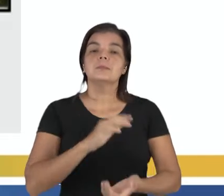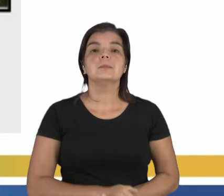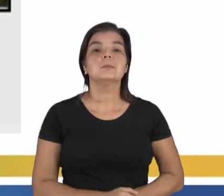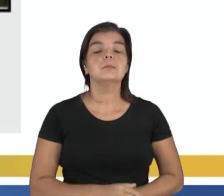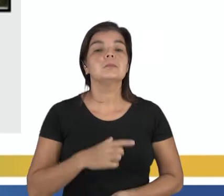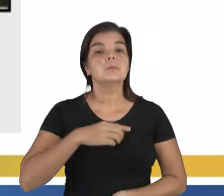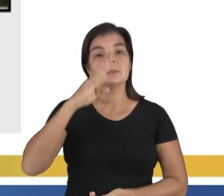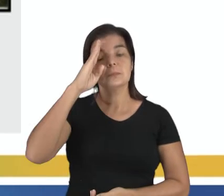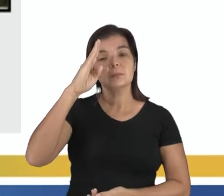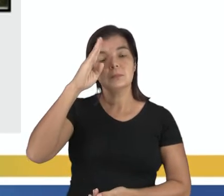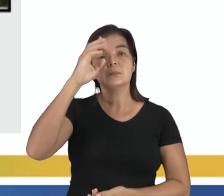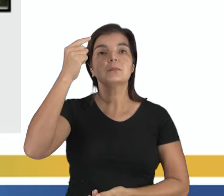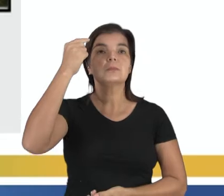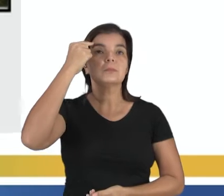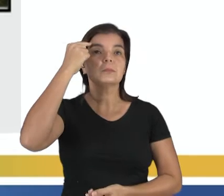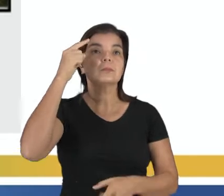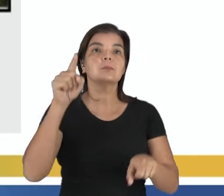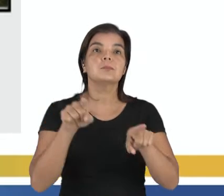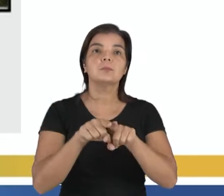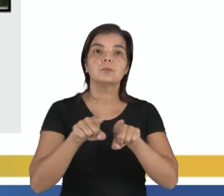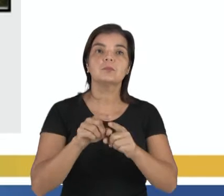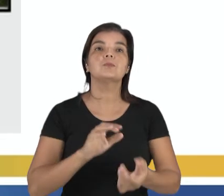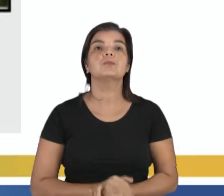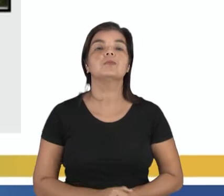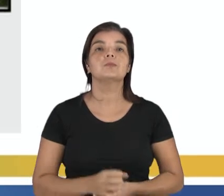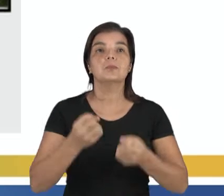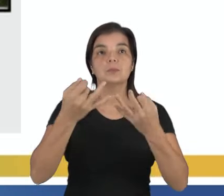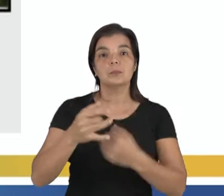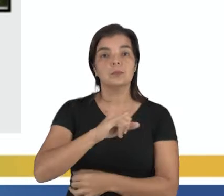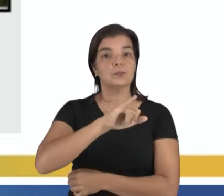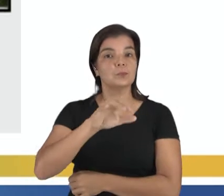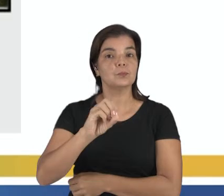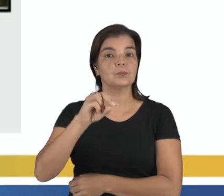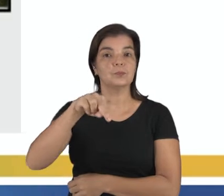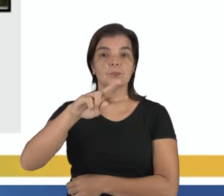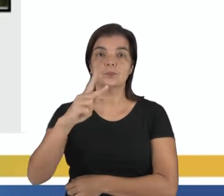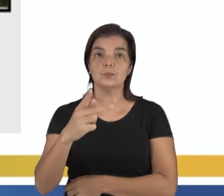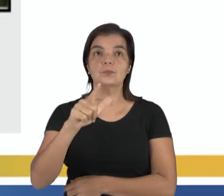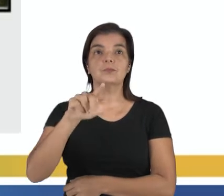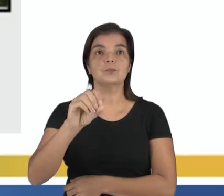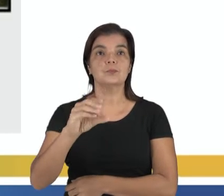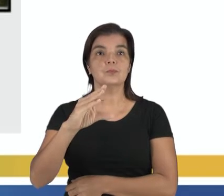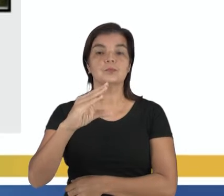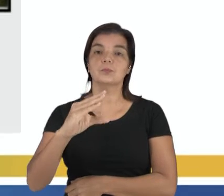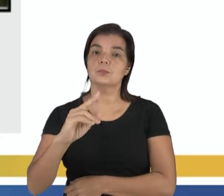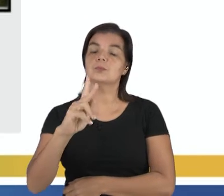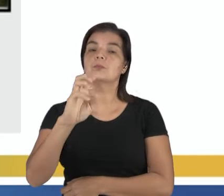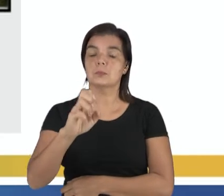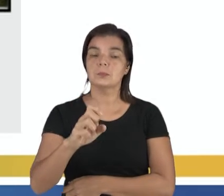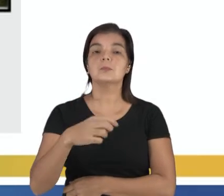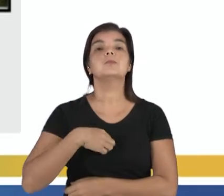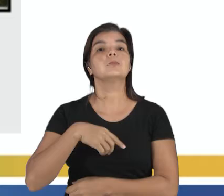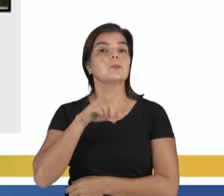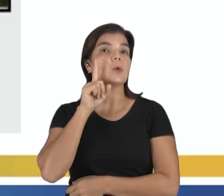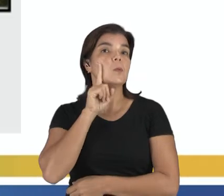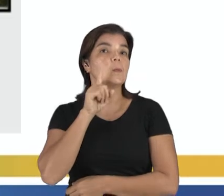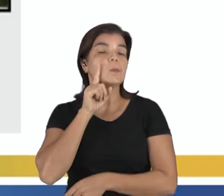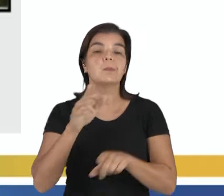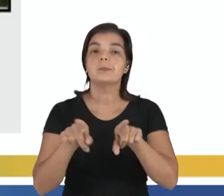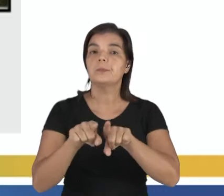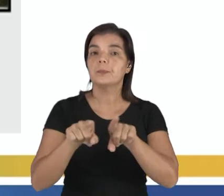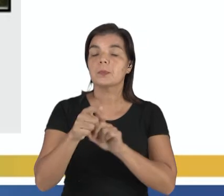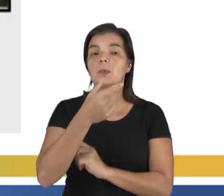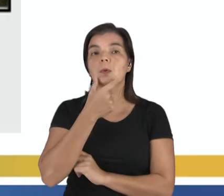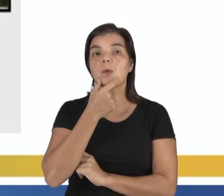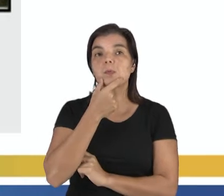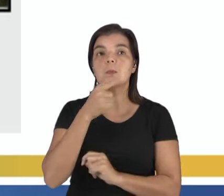os principais pensadores do iluminismo. A gente vai ter o John Locke, né? O inglês, ele é considerado, então, o pai do iluminismo.